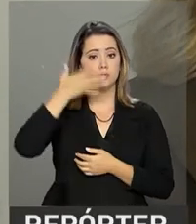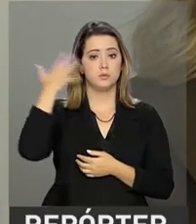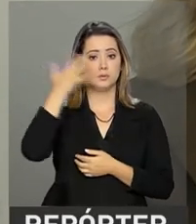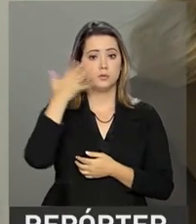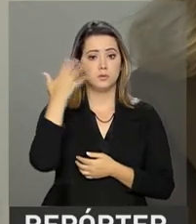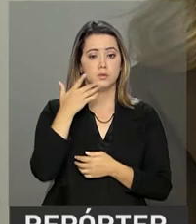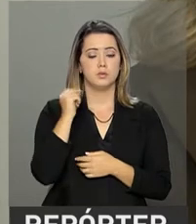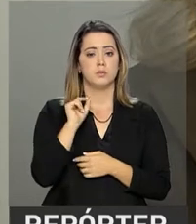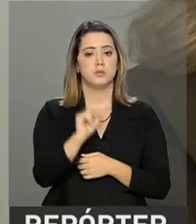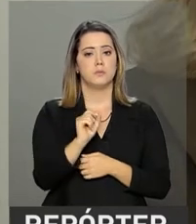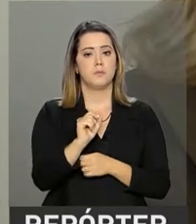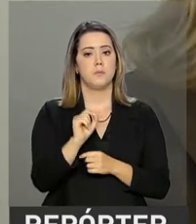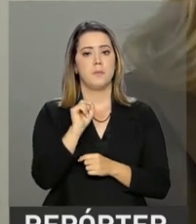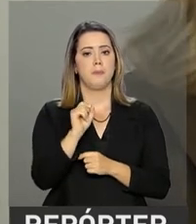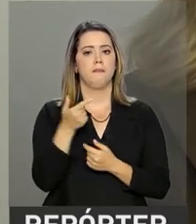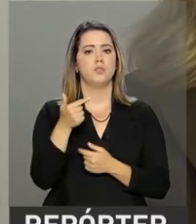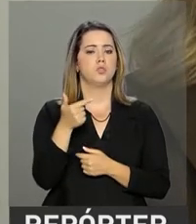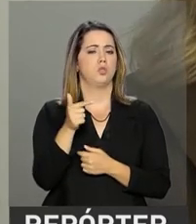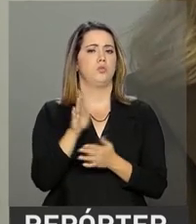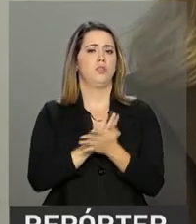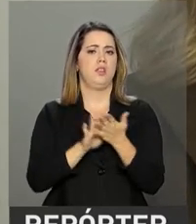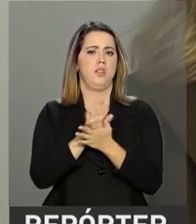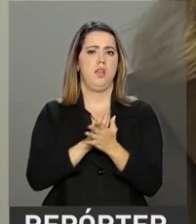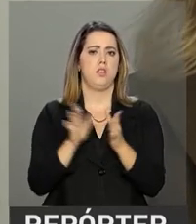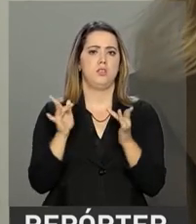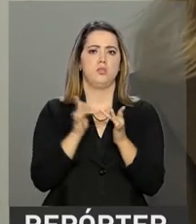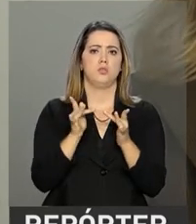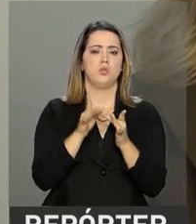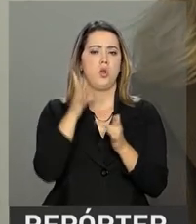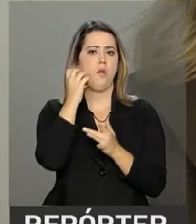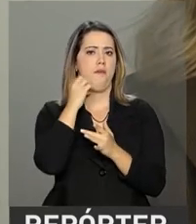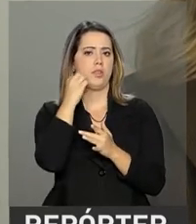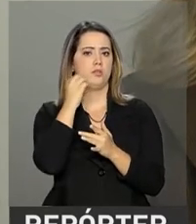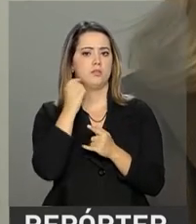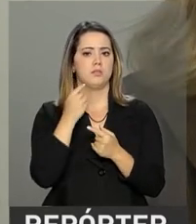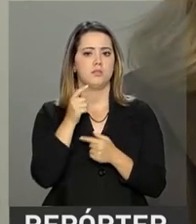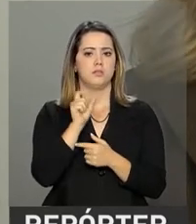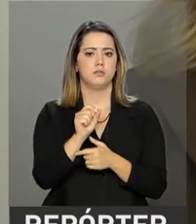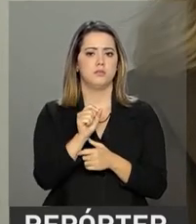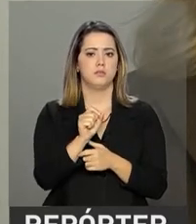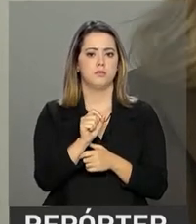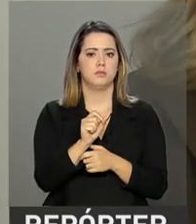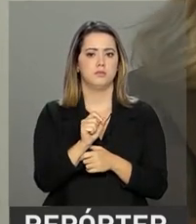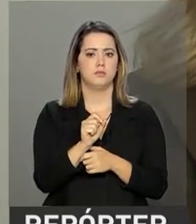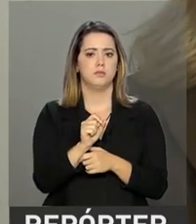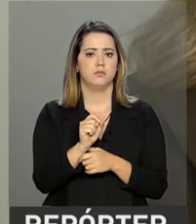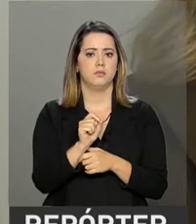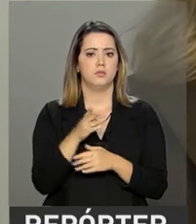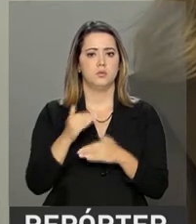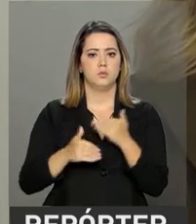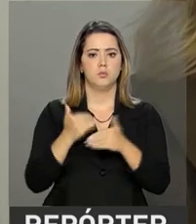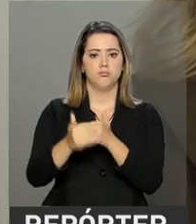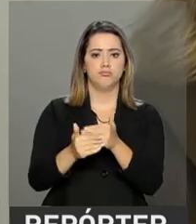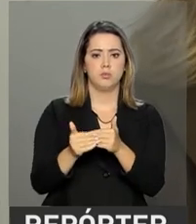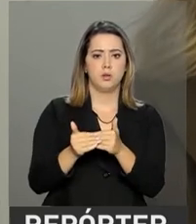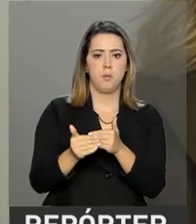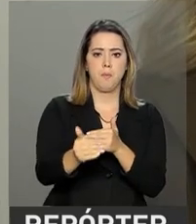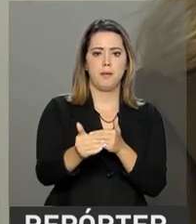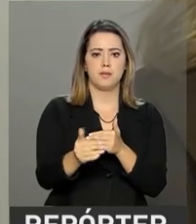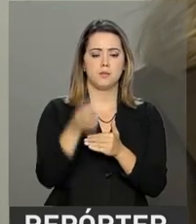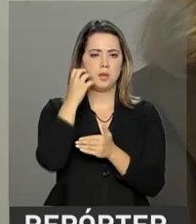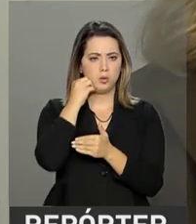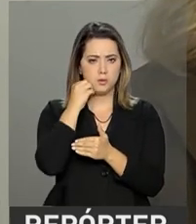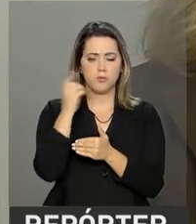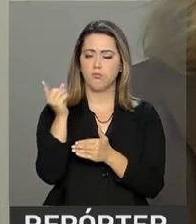da habilitação, de que não é, o família acolhedora, ele não é... É nenhum passo para adoção, ele não